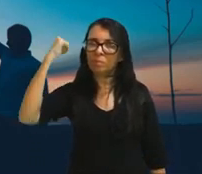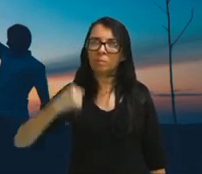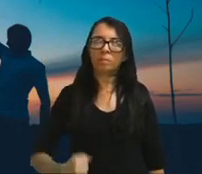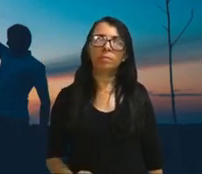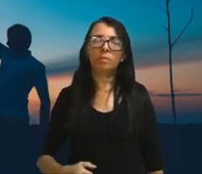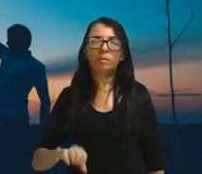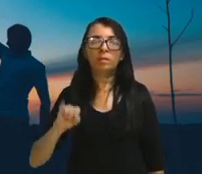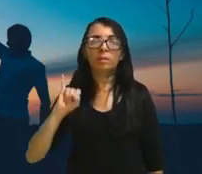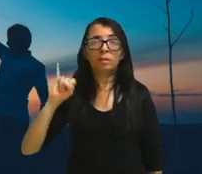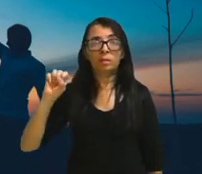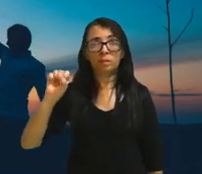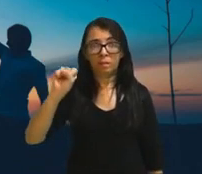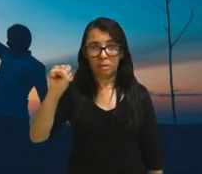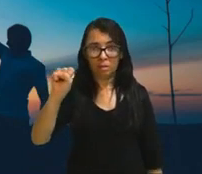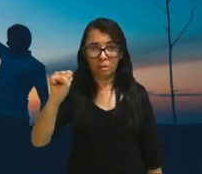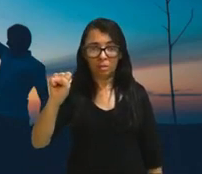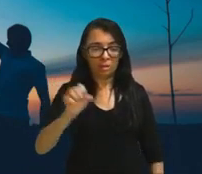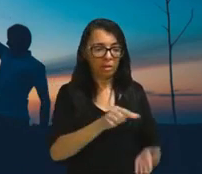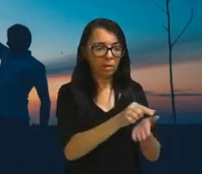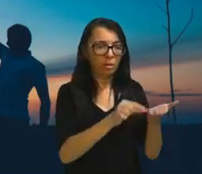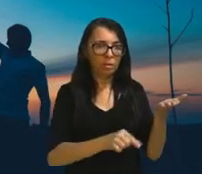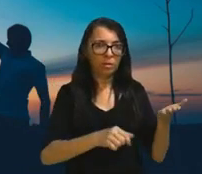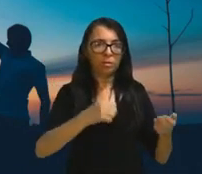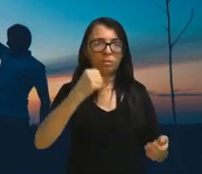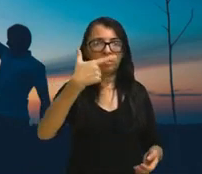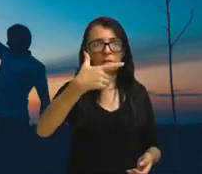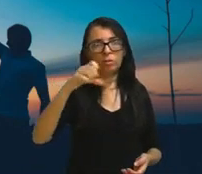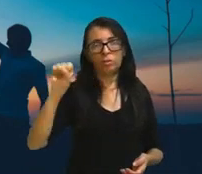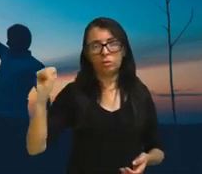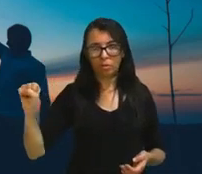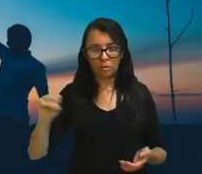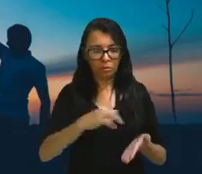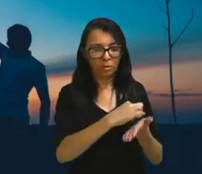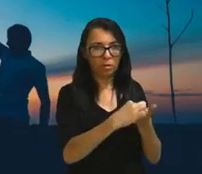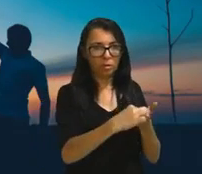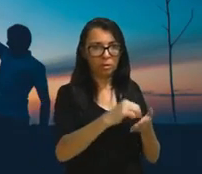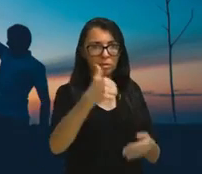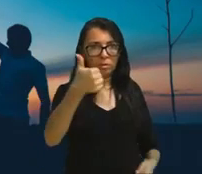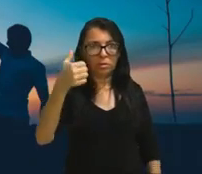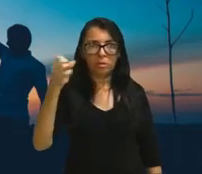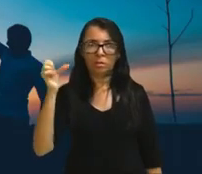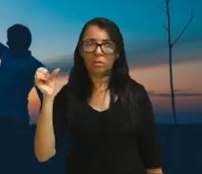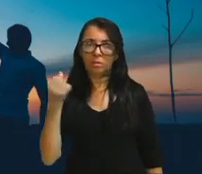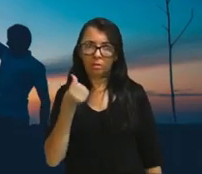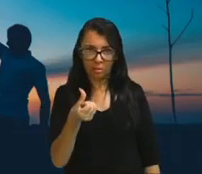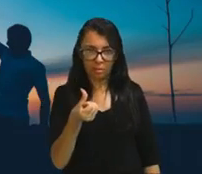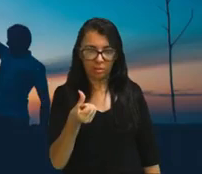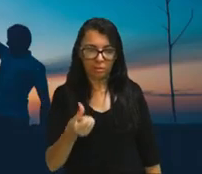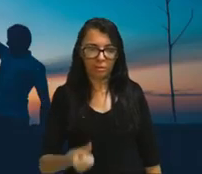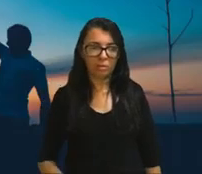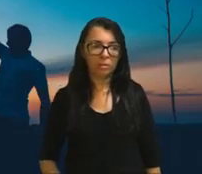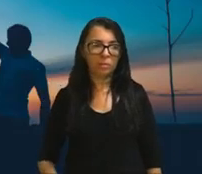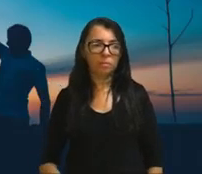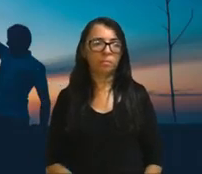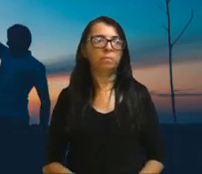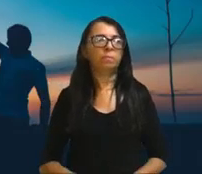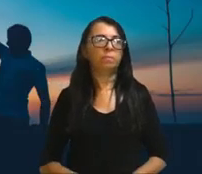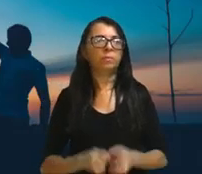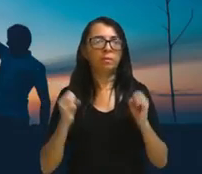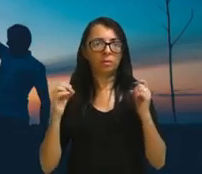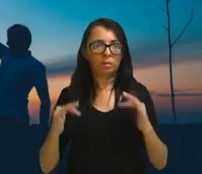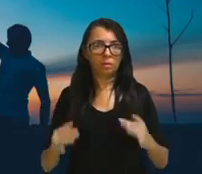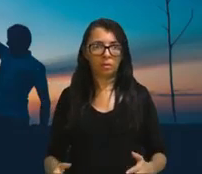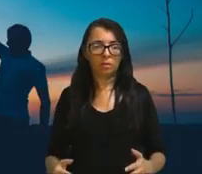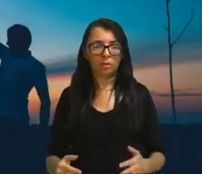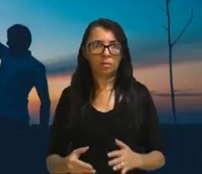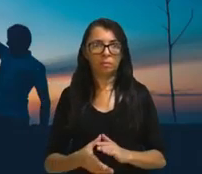versos 16, diz assim: portanto, assim diz o Senhor Deus, eis que eu